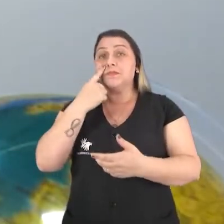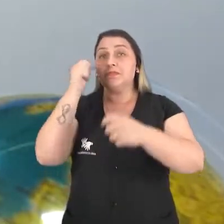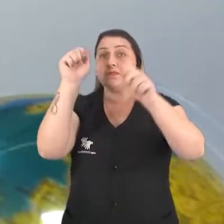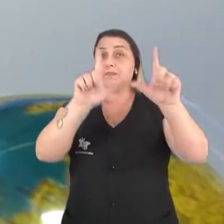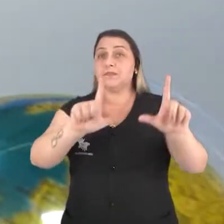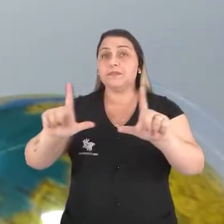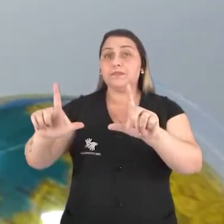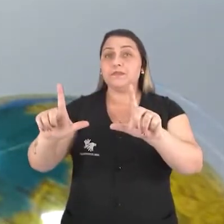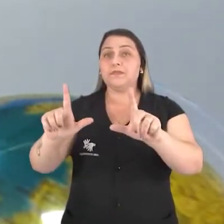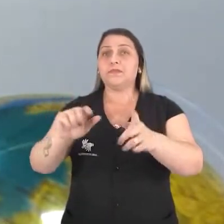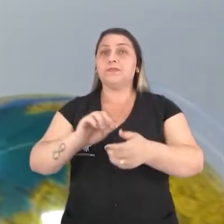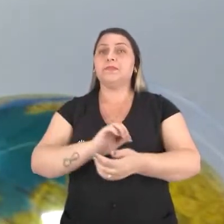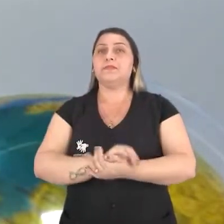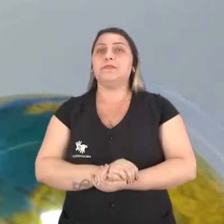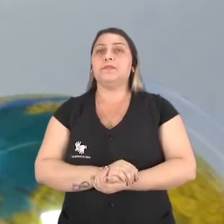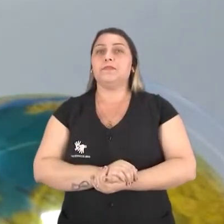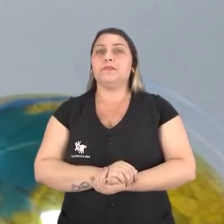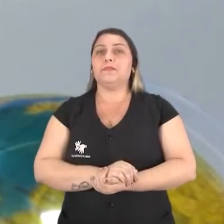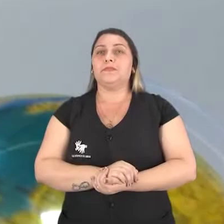tela.